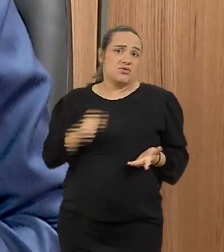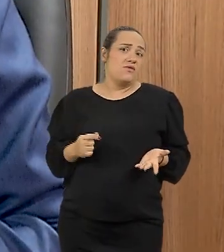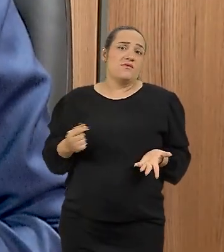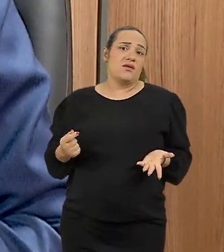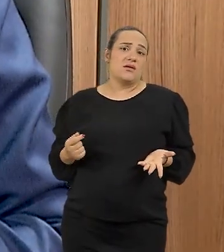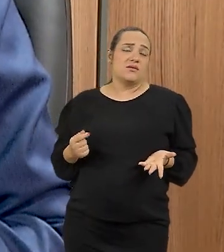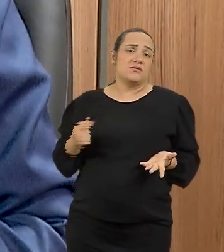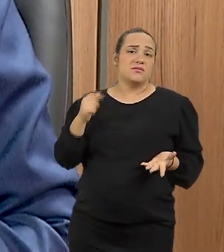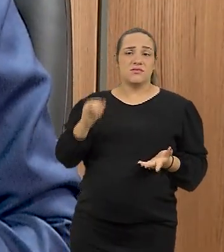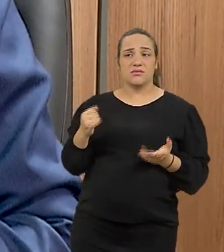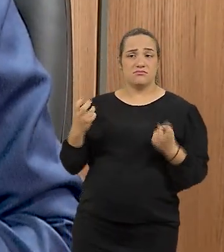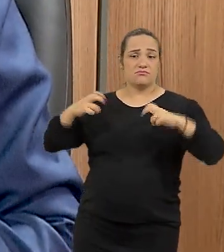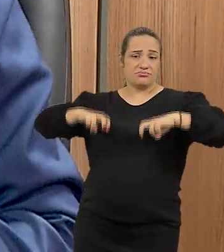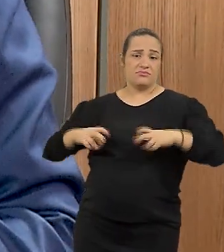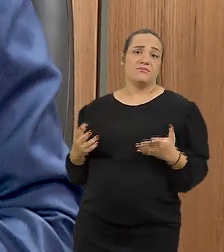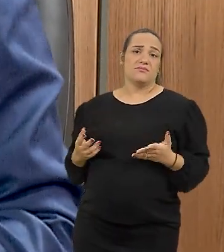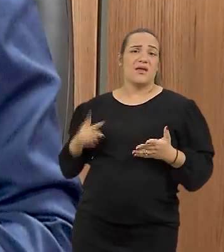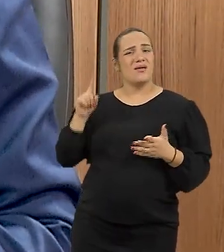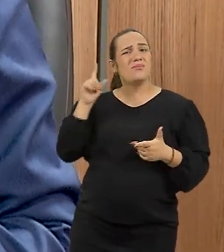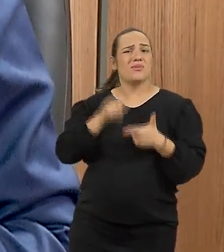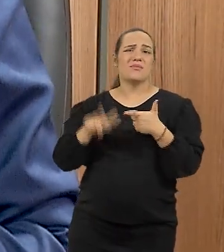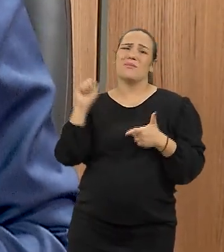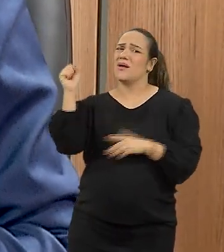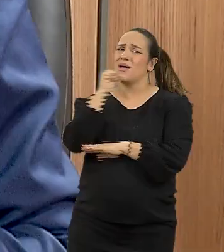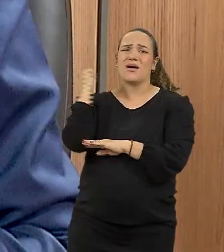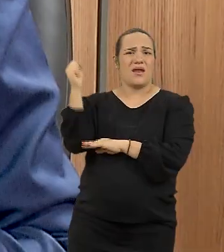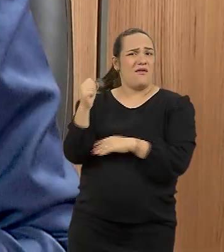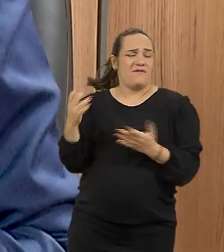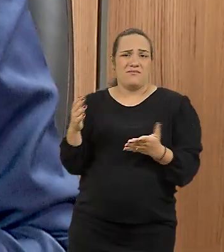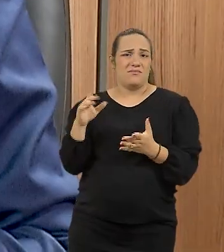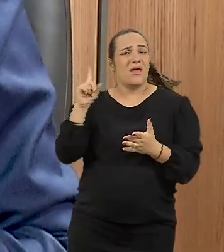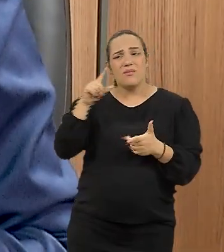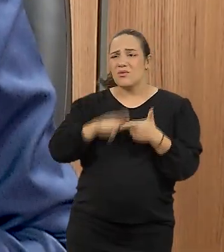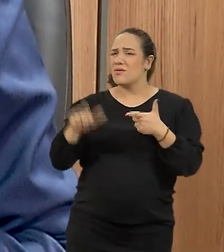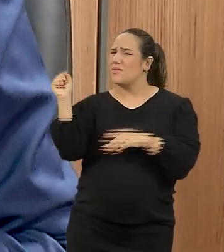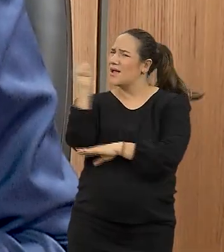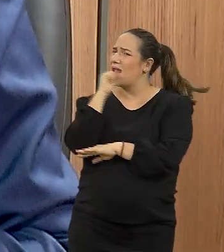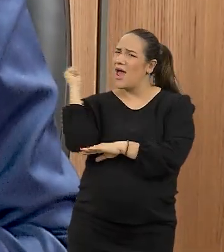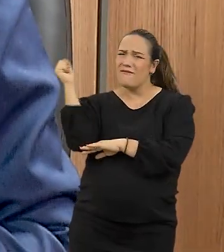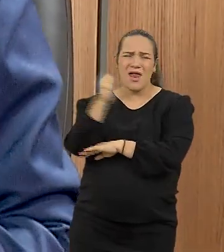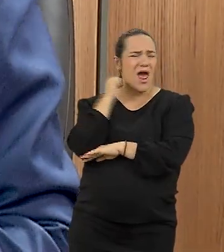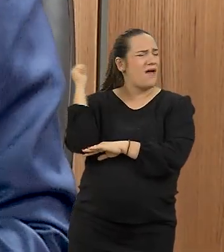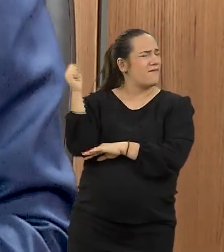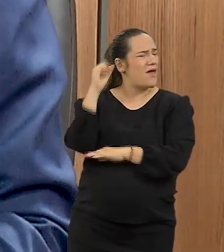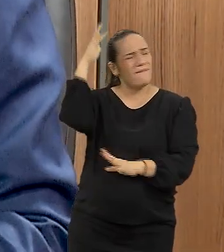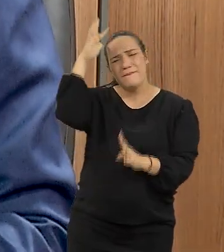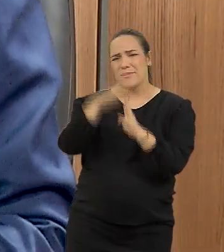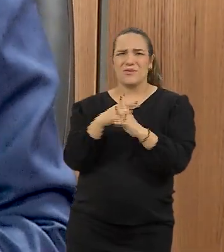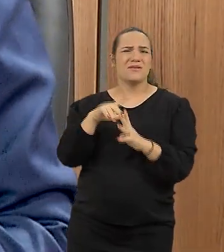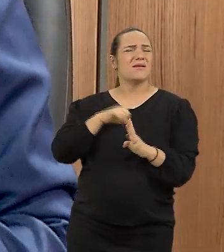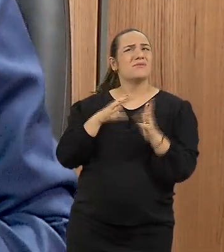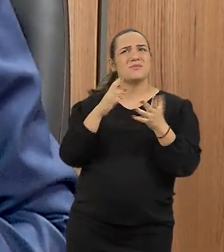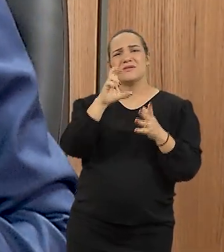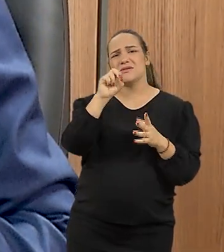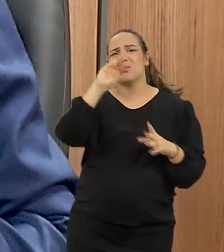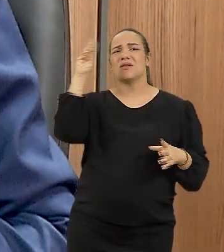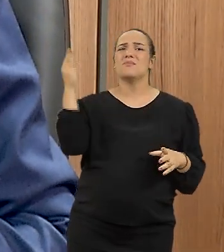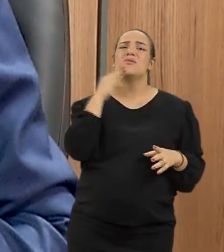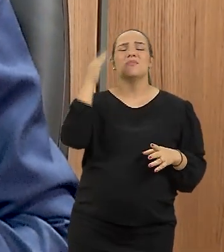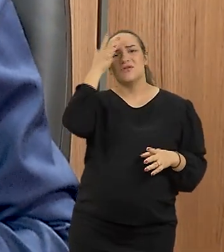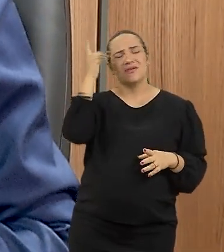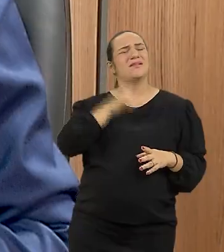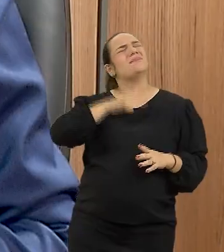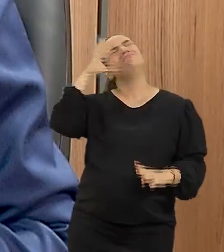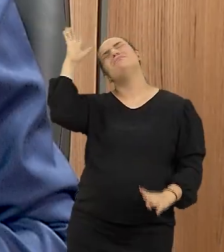a resolver aquele problema do superendividamento, que é um problema gravíssimo do Brasil, gravíssimo. Há mais de 50 milhões de